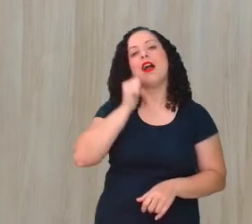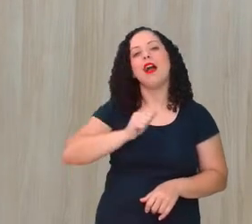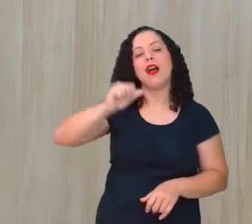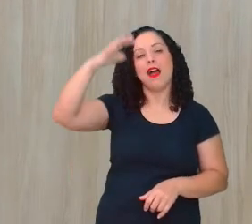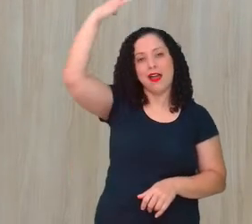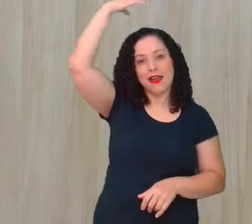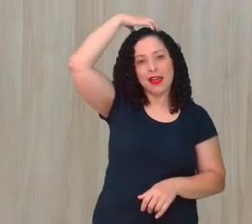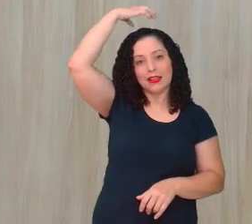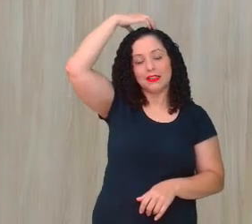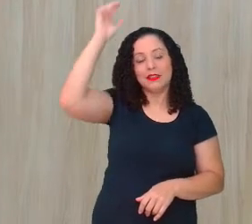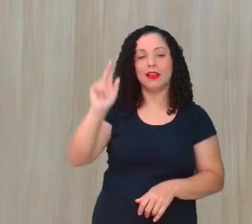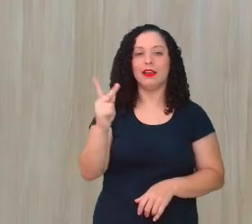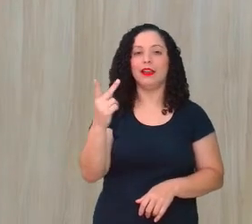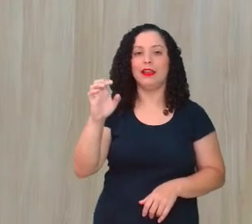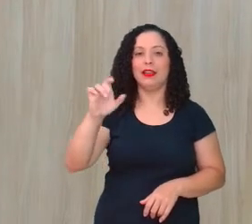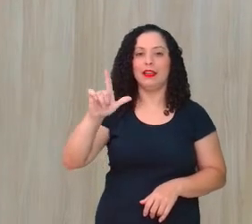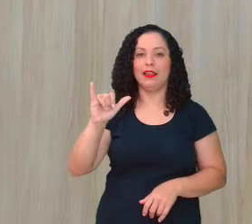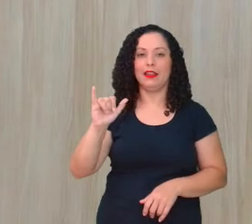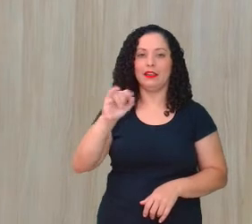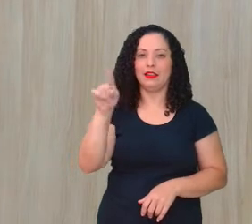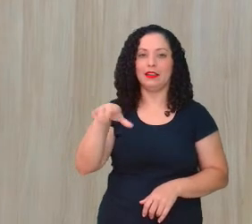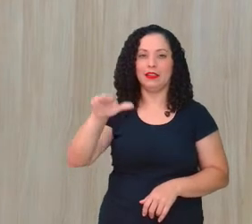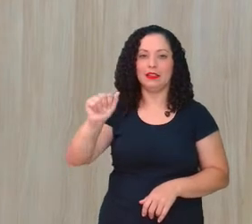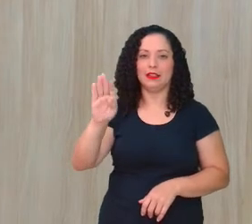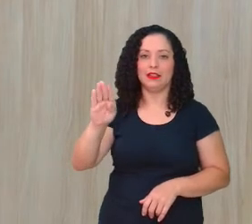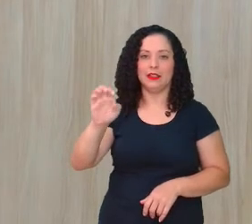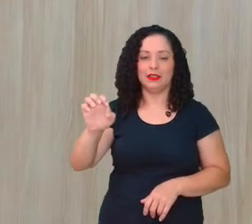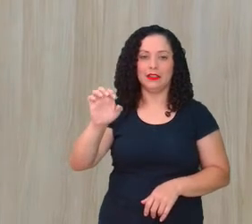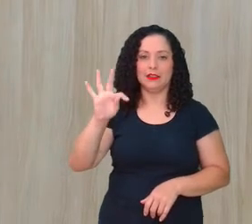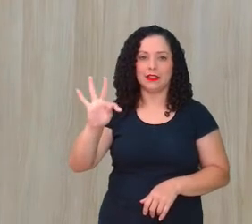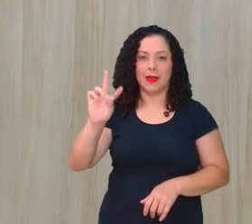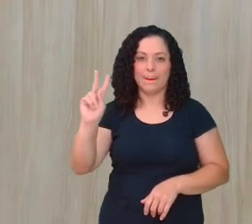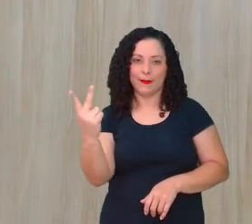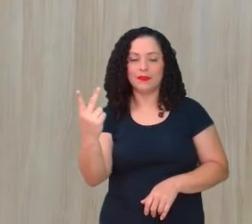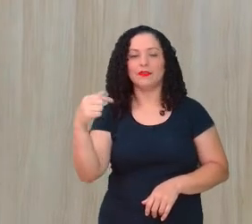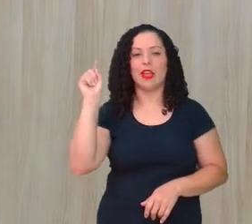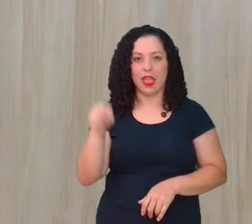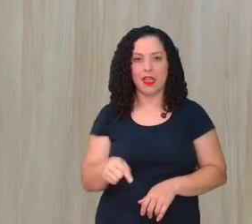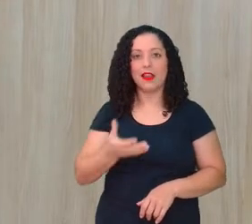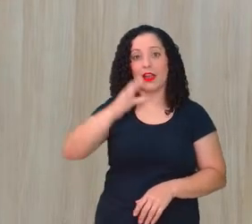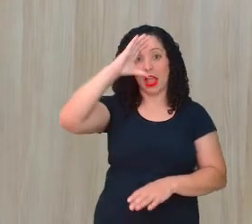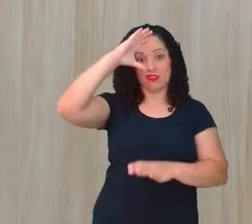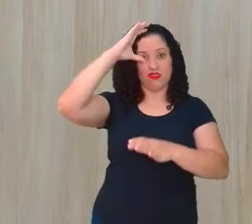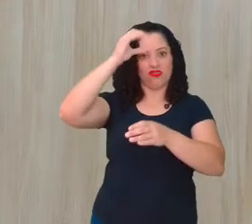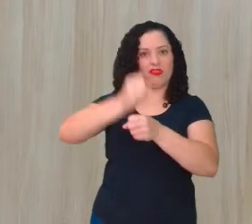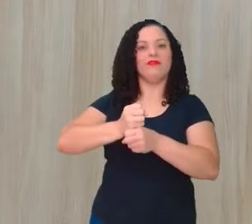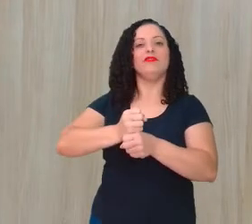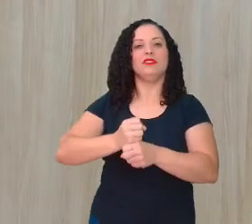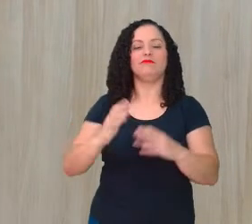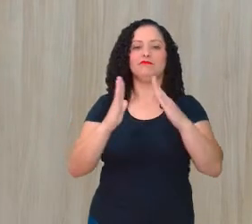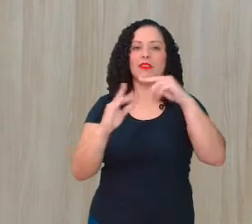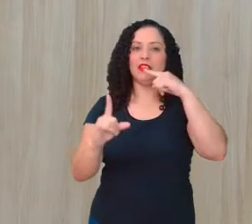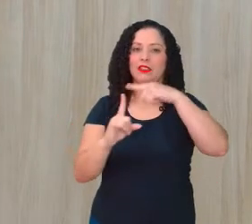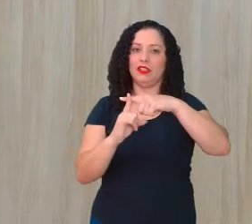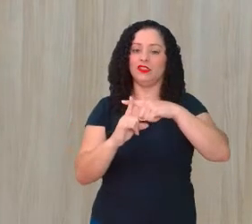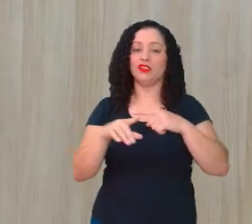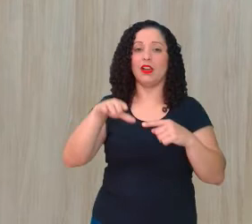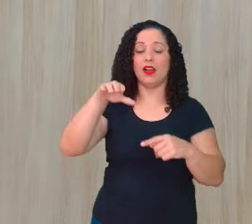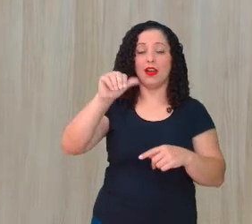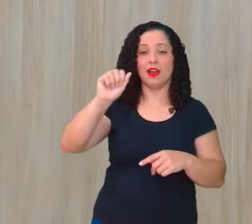ela era a chefe, né, suprema da igreja anglicana, certo? Então, a rainha,